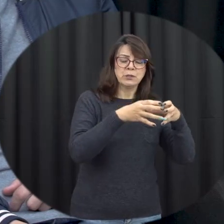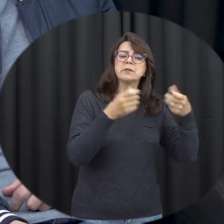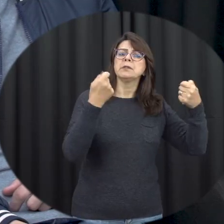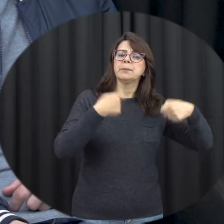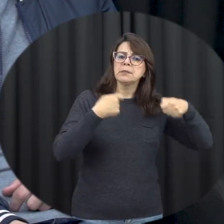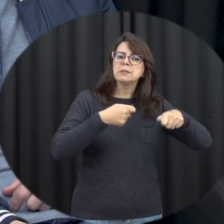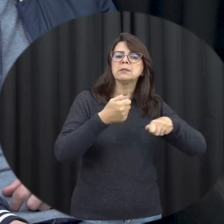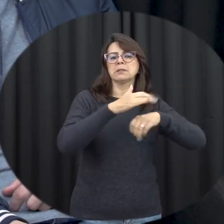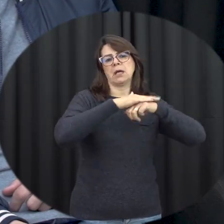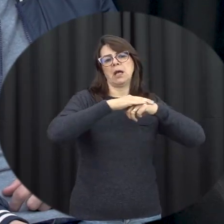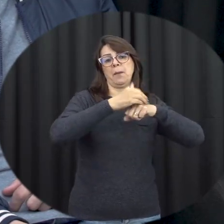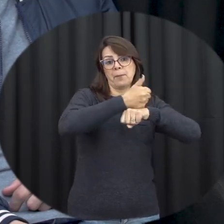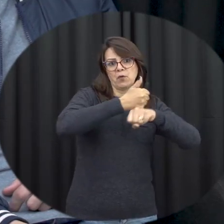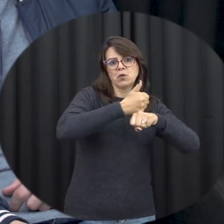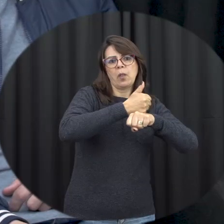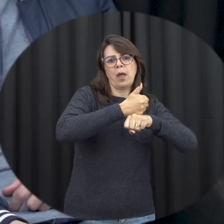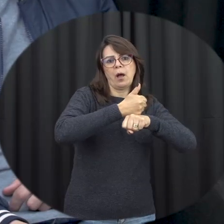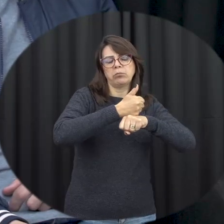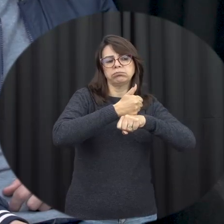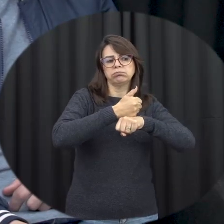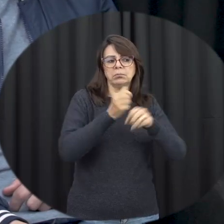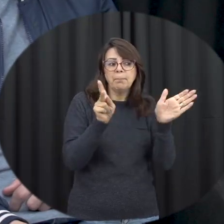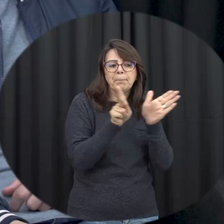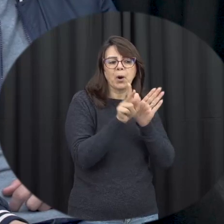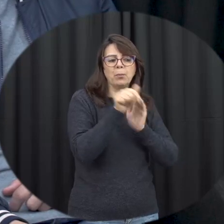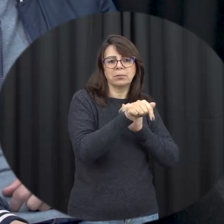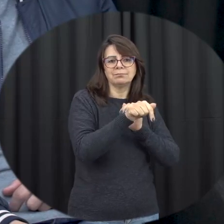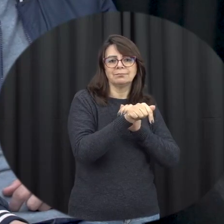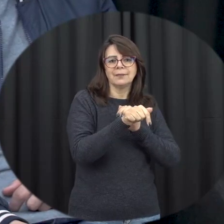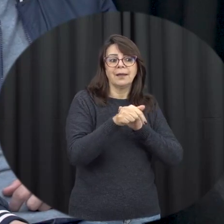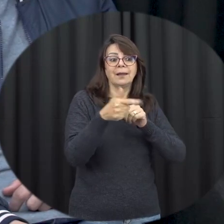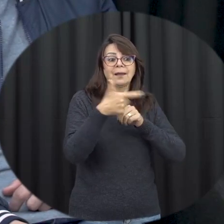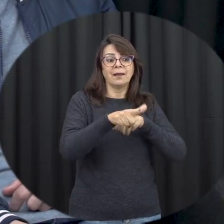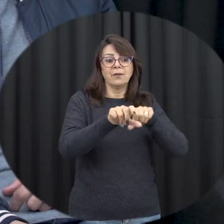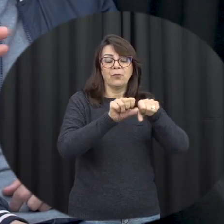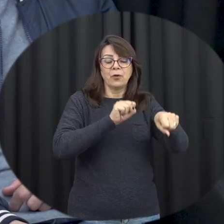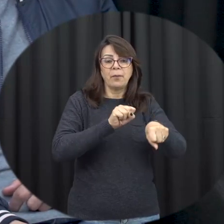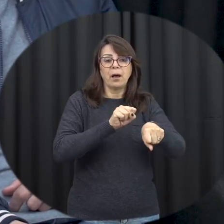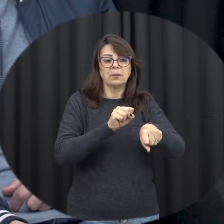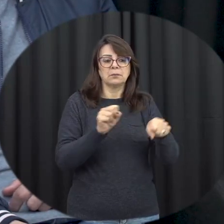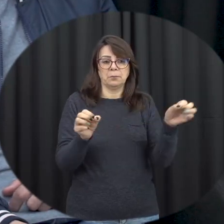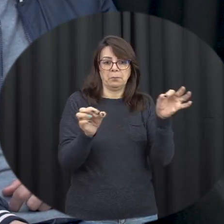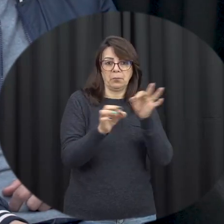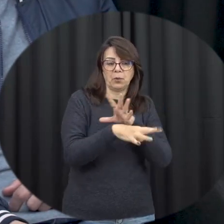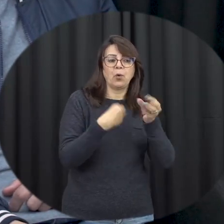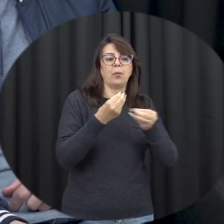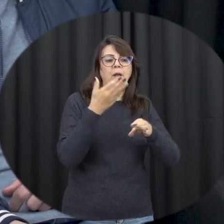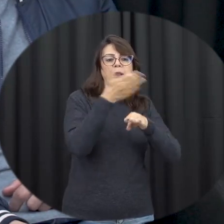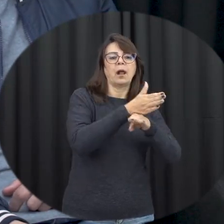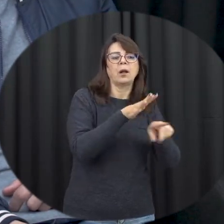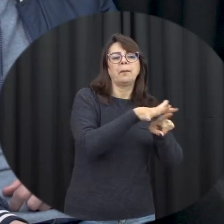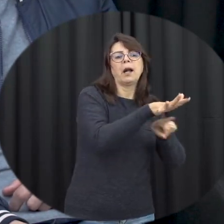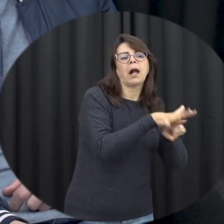um domínio de ferramentas, metodologias bem distintas, né, para ele se inserir no mercado. A professora se formou em enfermagem,